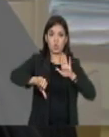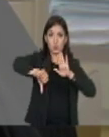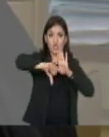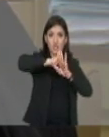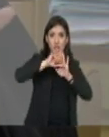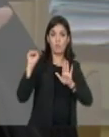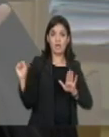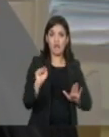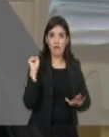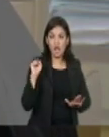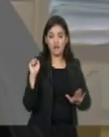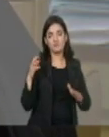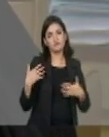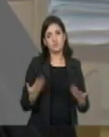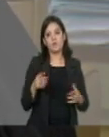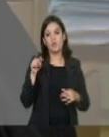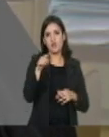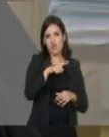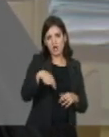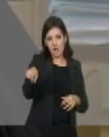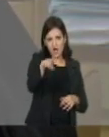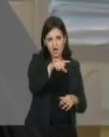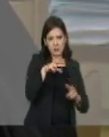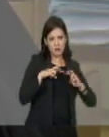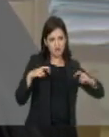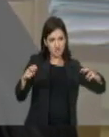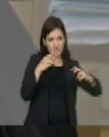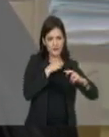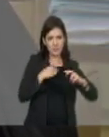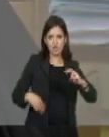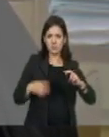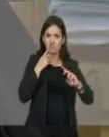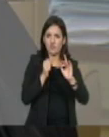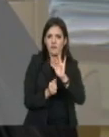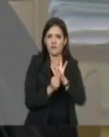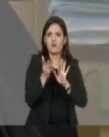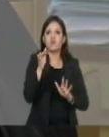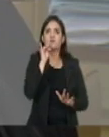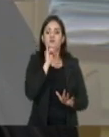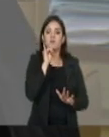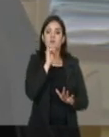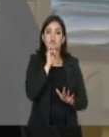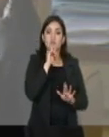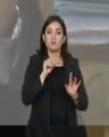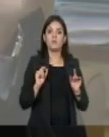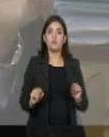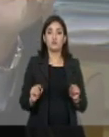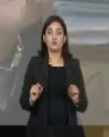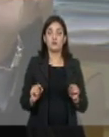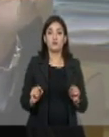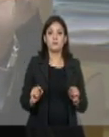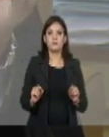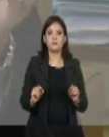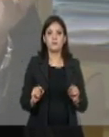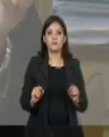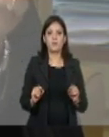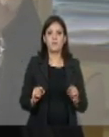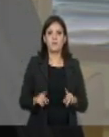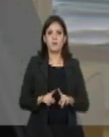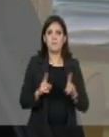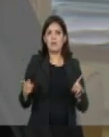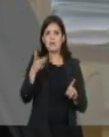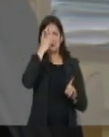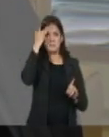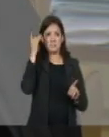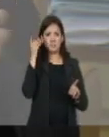foram dados vários exemplos de casos que, a rigor, se diz, mas essas pessoas todas vão estar